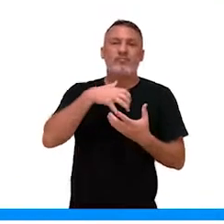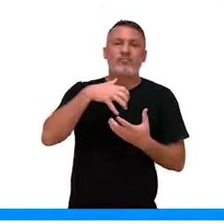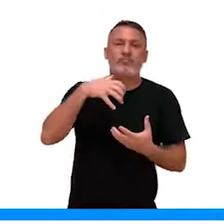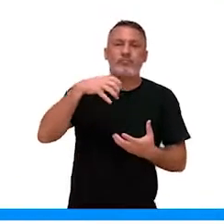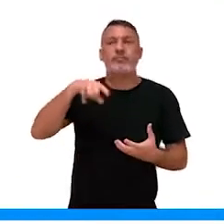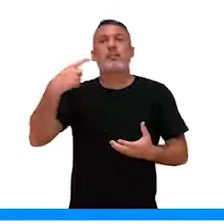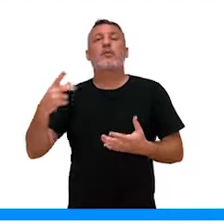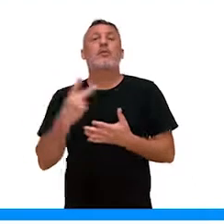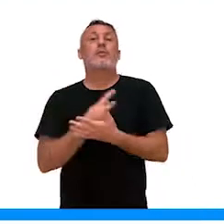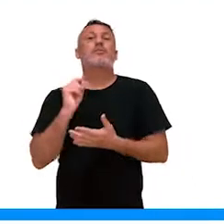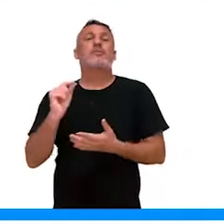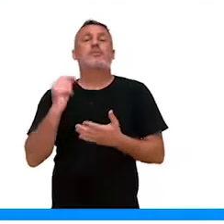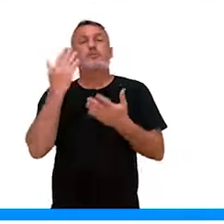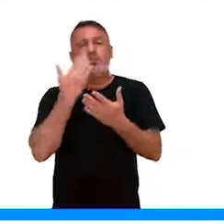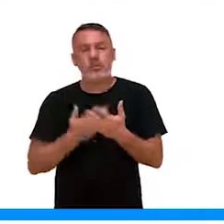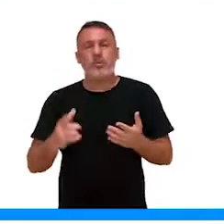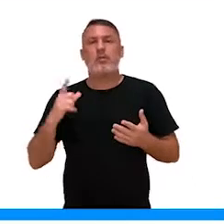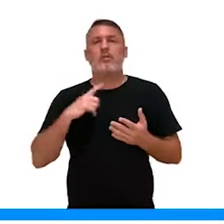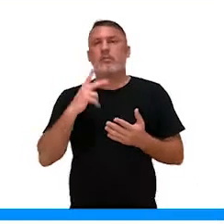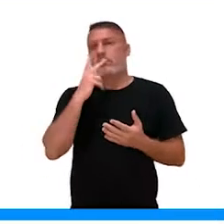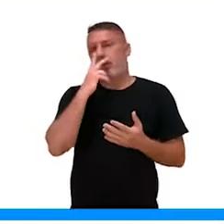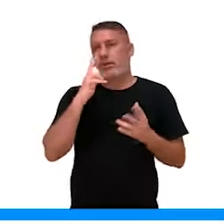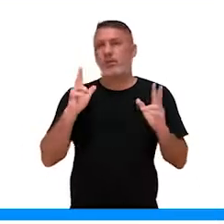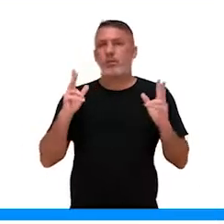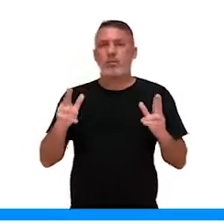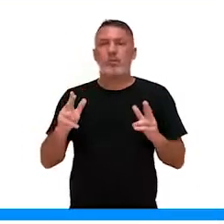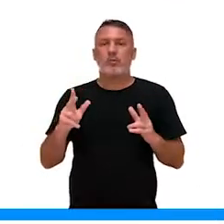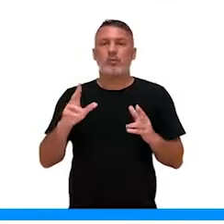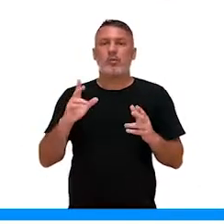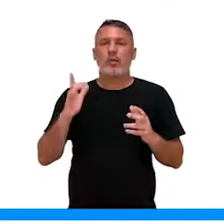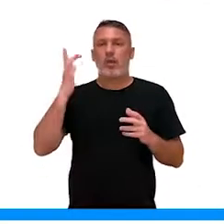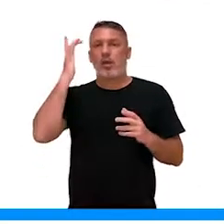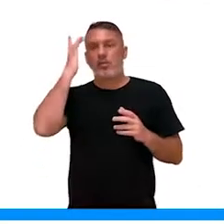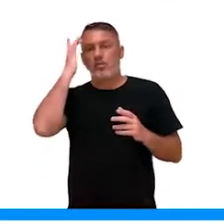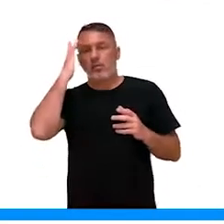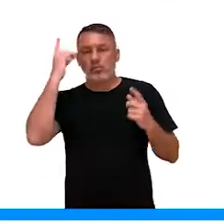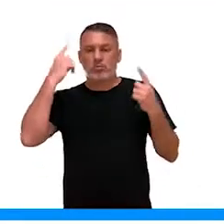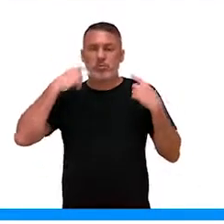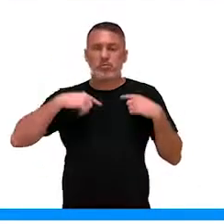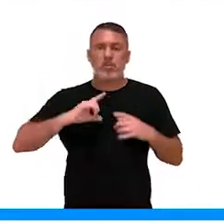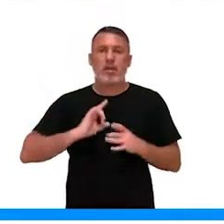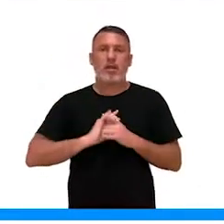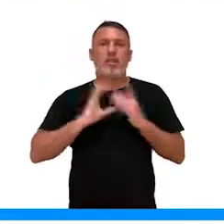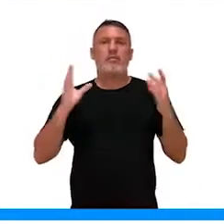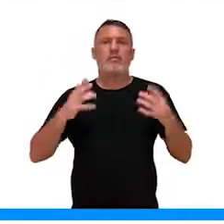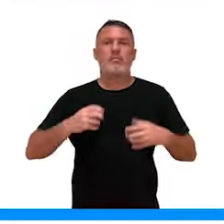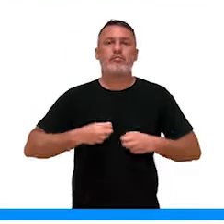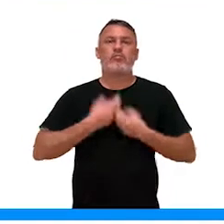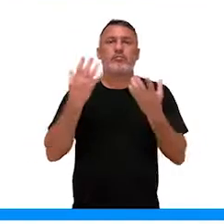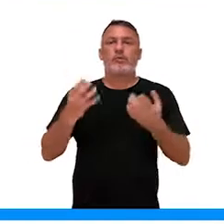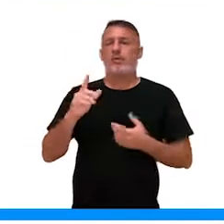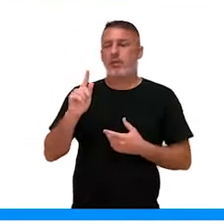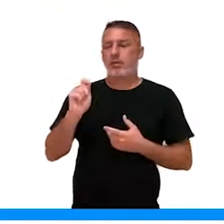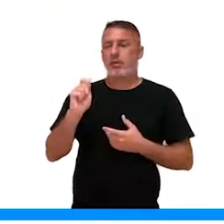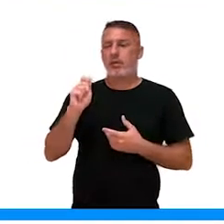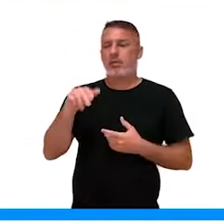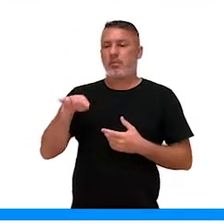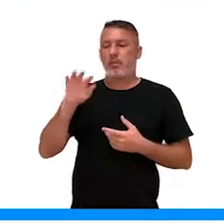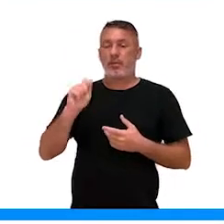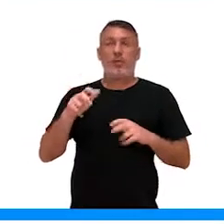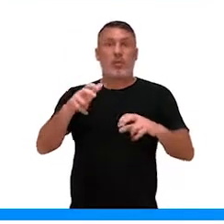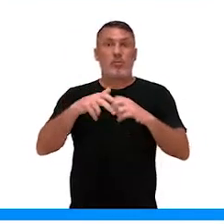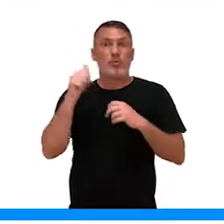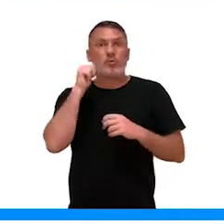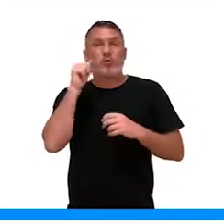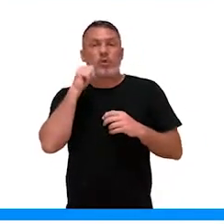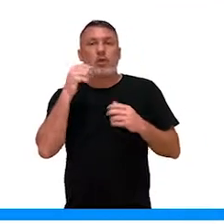e, consequentemente, ela também vai perder a capacidade de amadurecimento e liberação dos gametas.